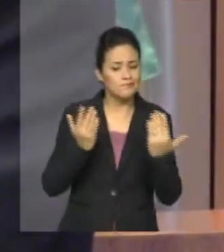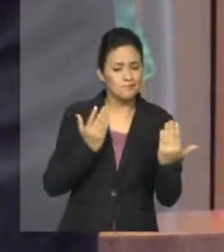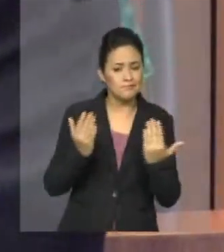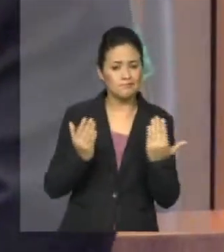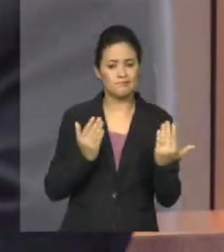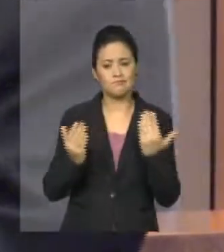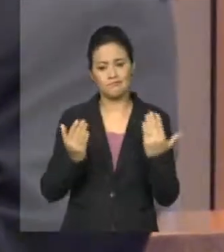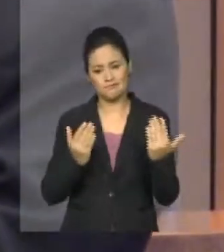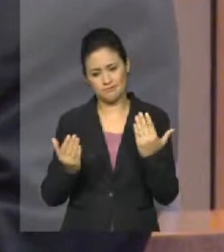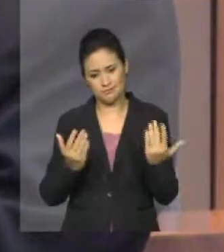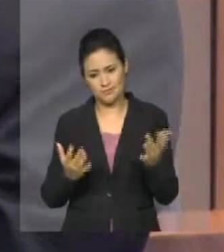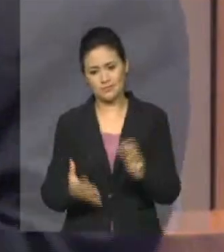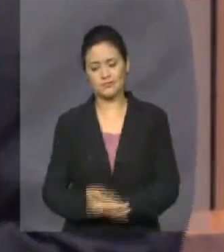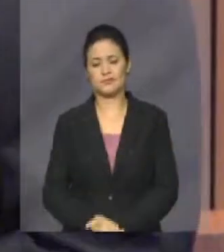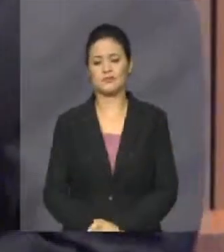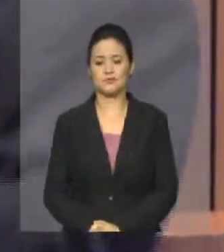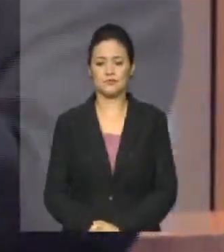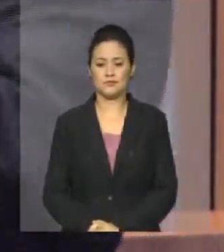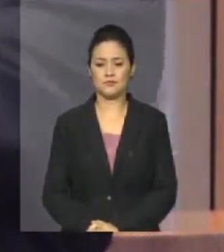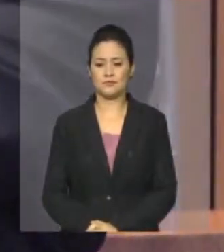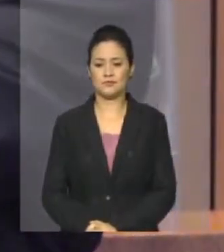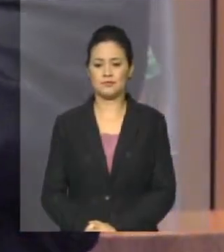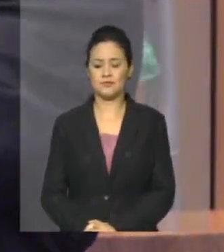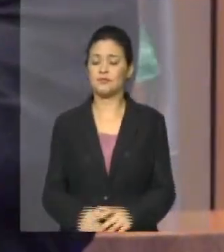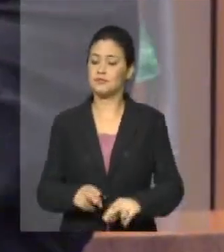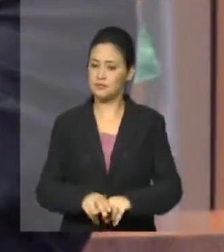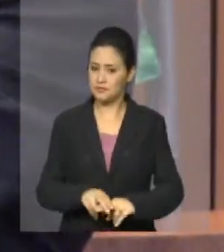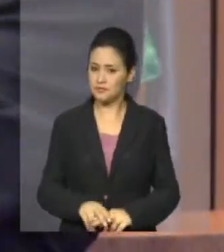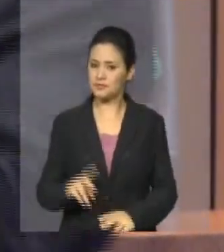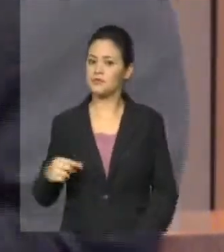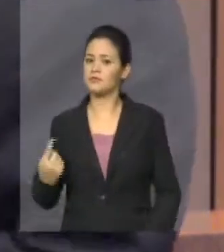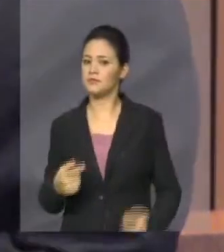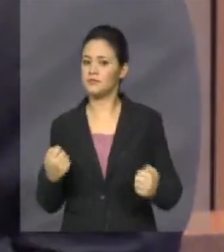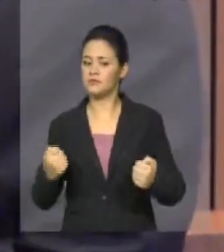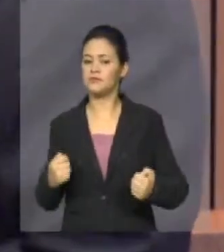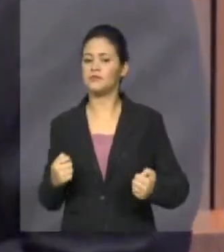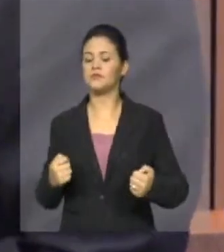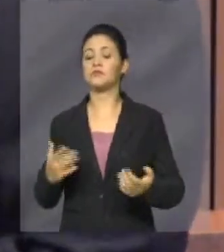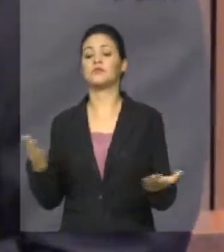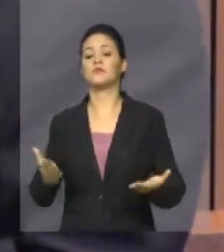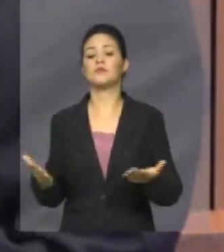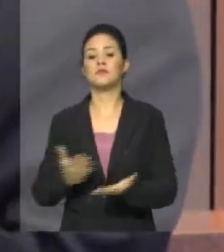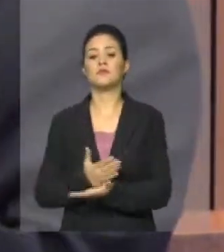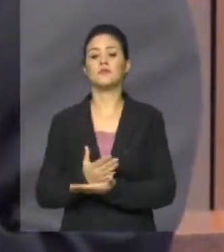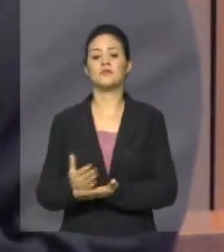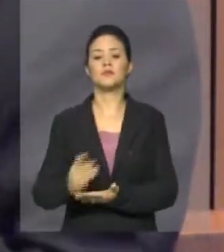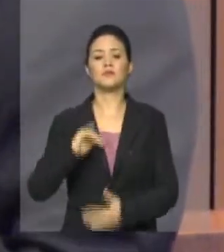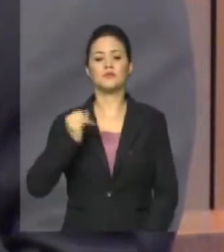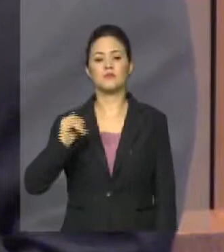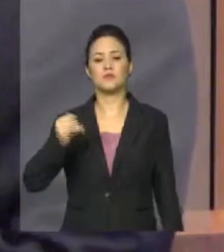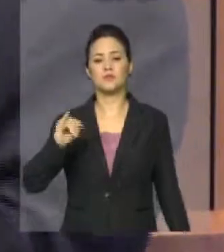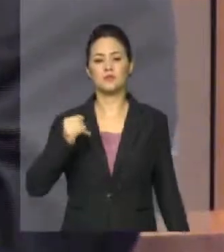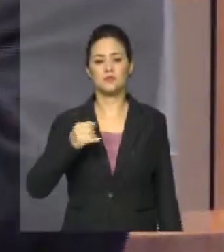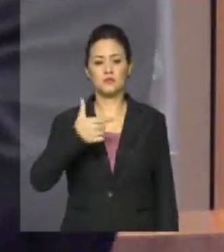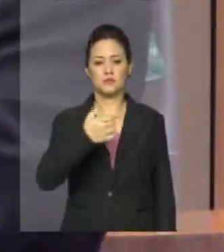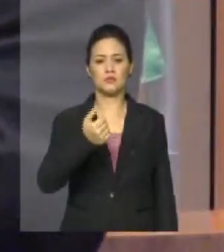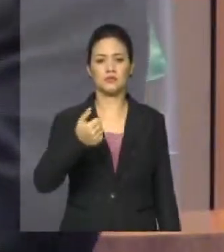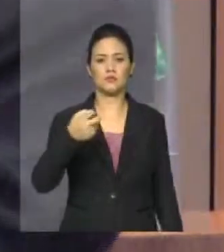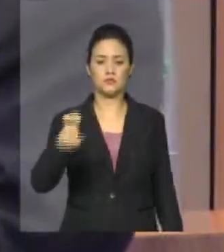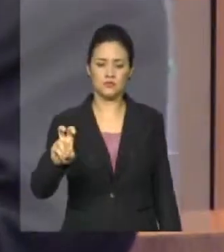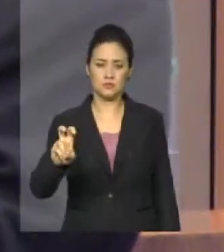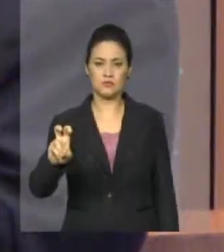o que comparar. Então, eu acho que nós temos que chegar a janeiro de 2015 e trabalharmos em cima